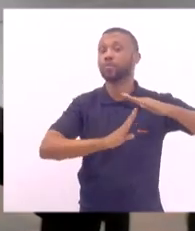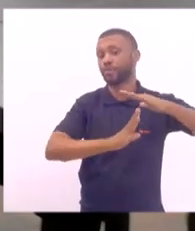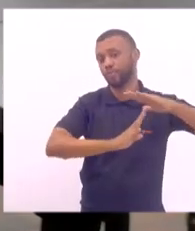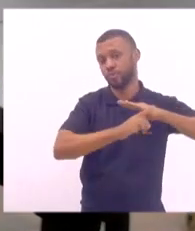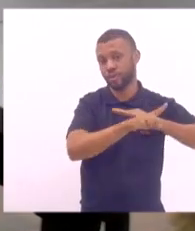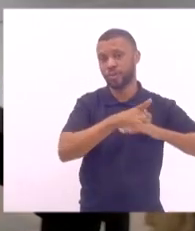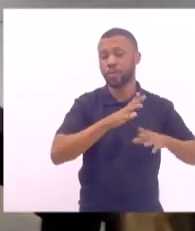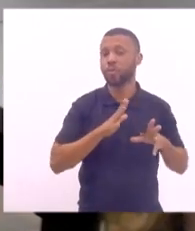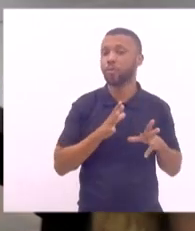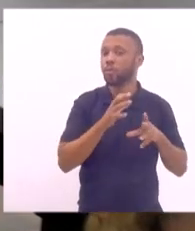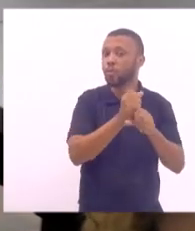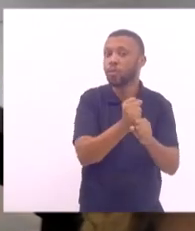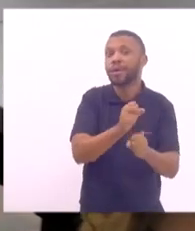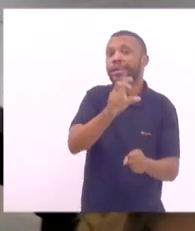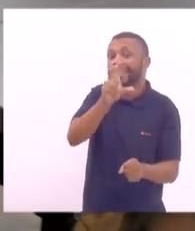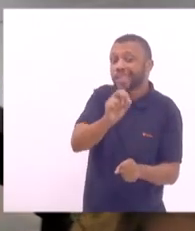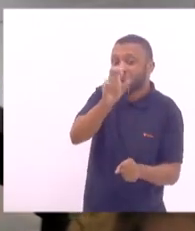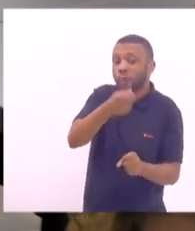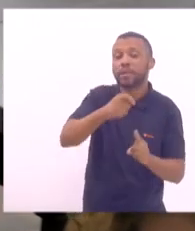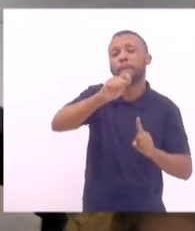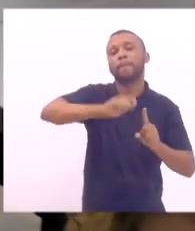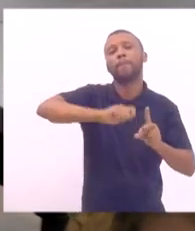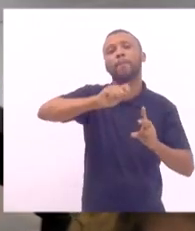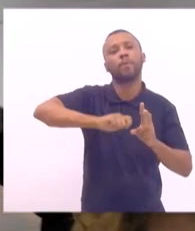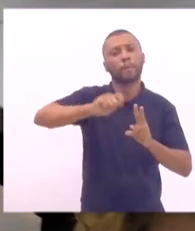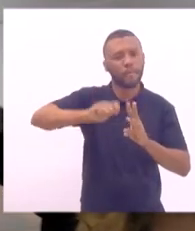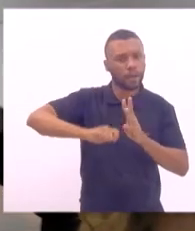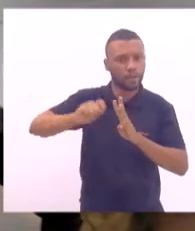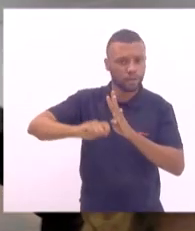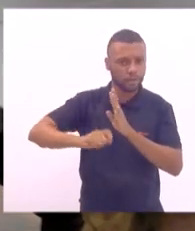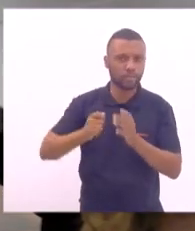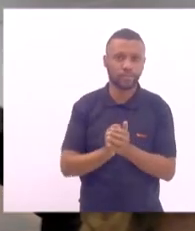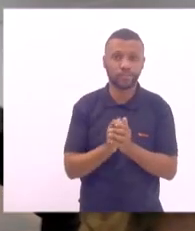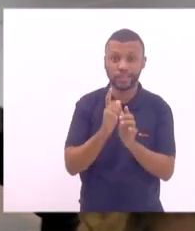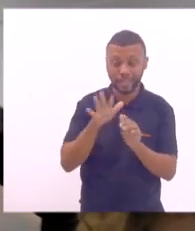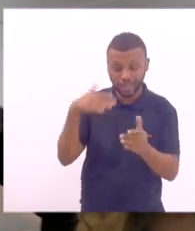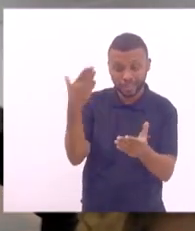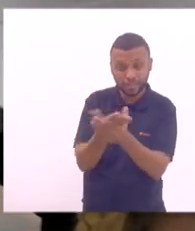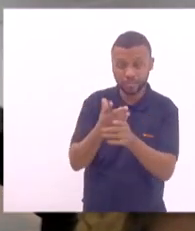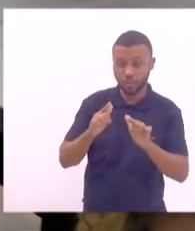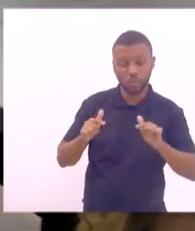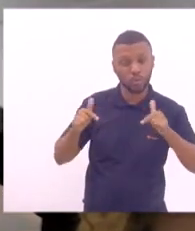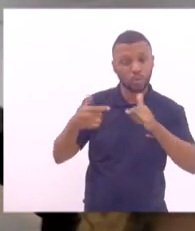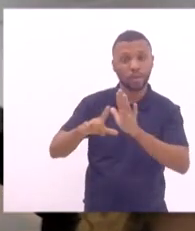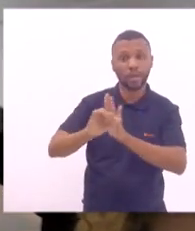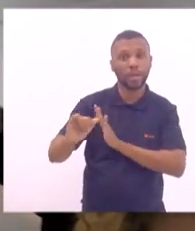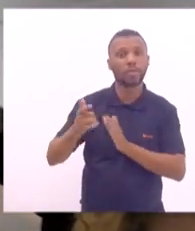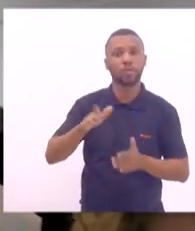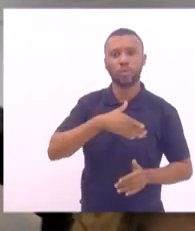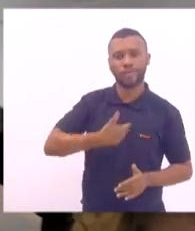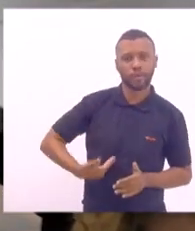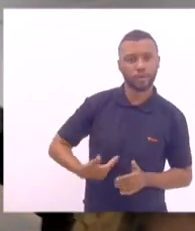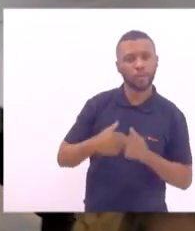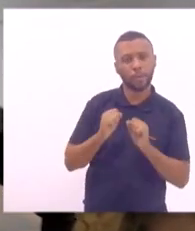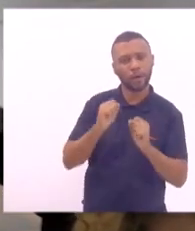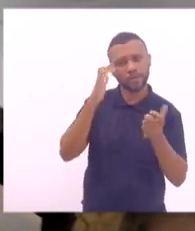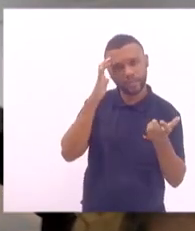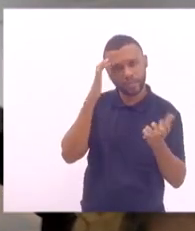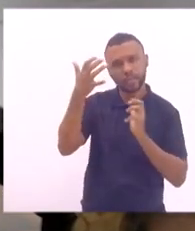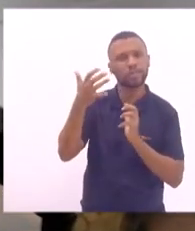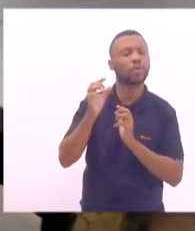são cerca de 50 por mês. E na própria execução da lei, o executivo eventualmente possa decidir